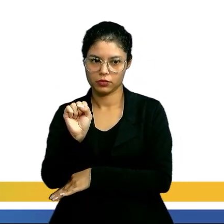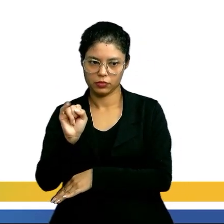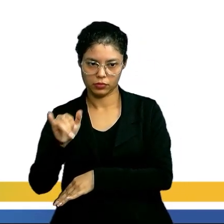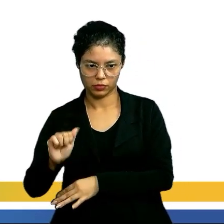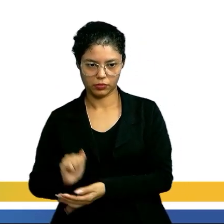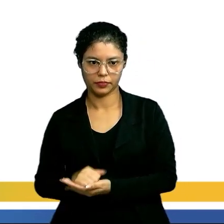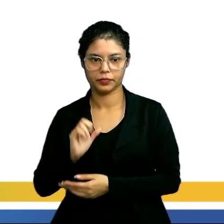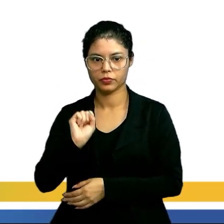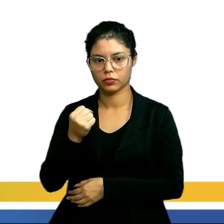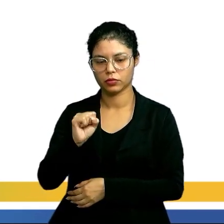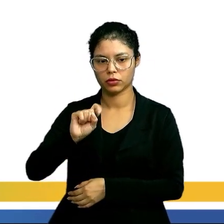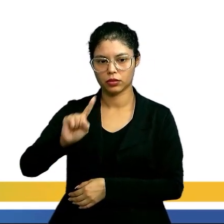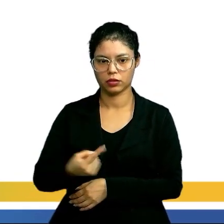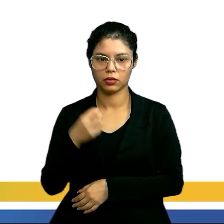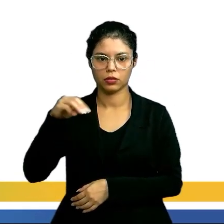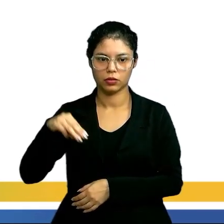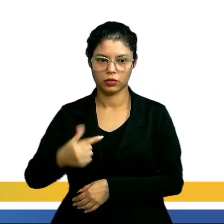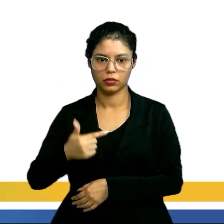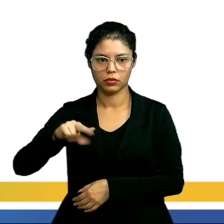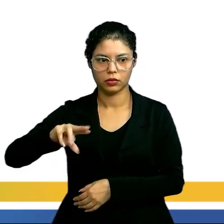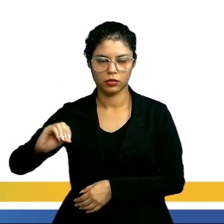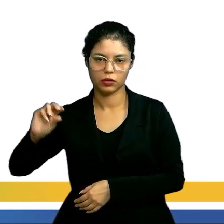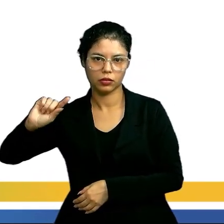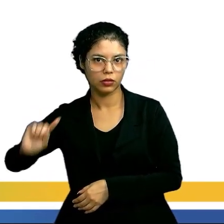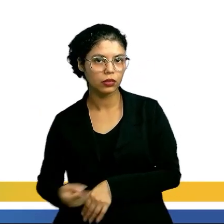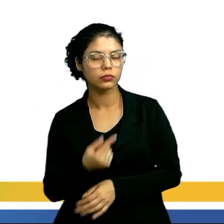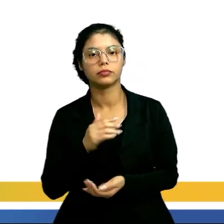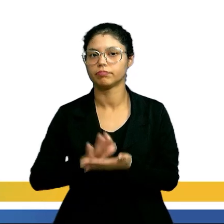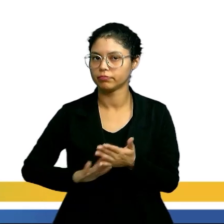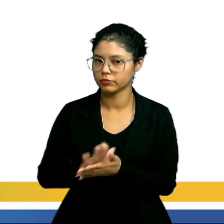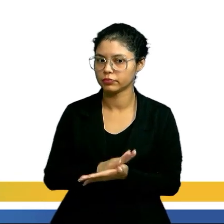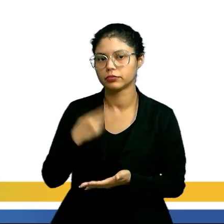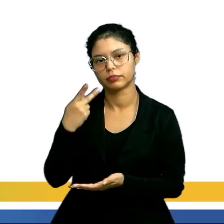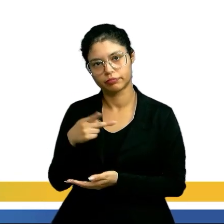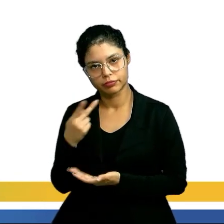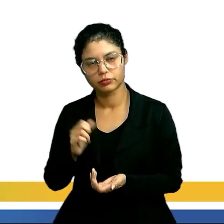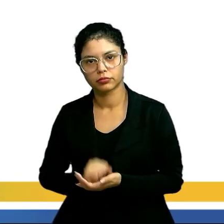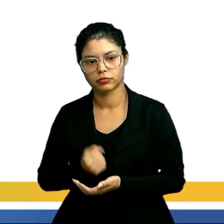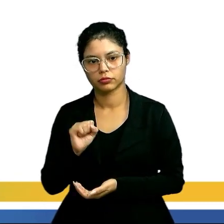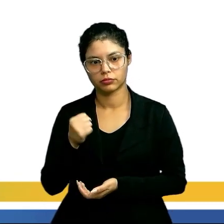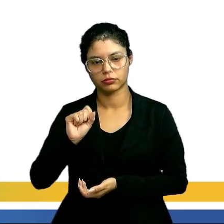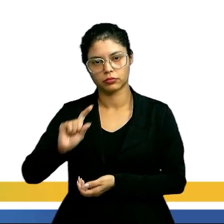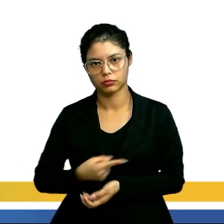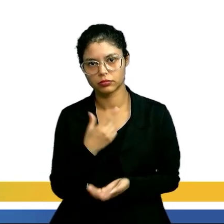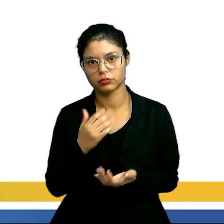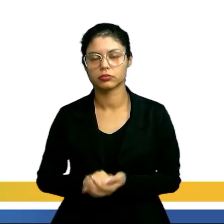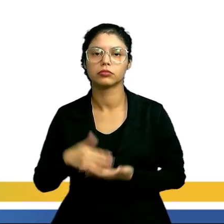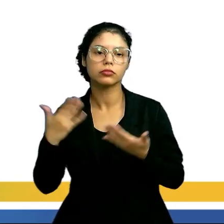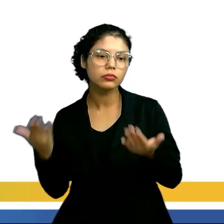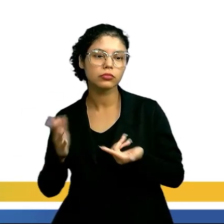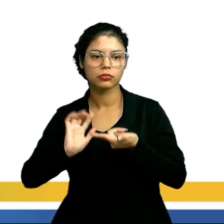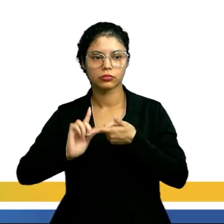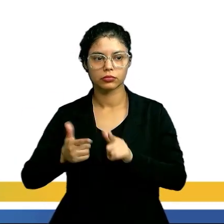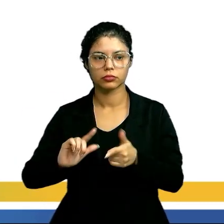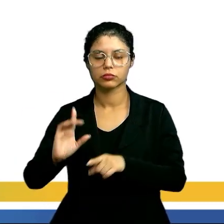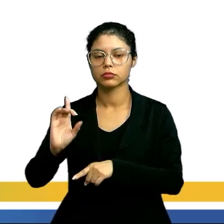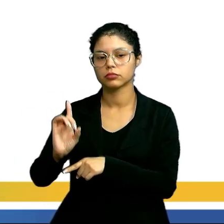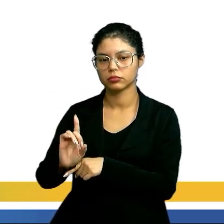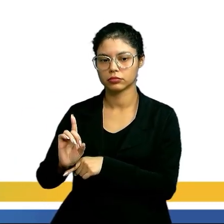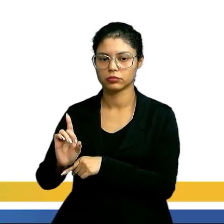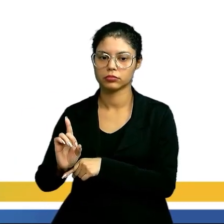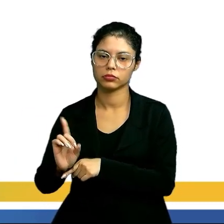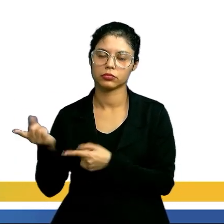integralmente transformada em energia potencial gravitacional para utilizar a energia do alimento, o estudante deveria escalar. Dessa